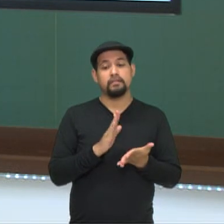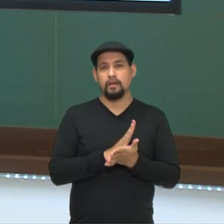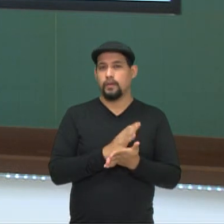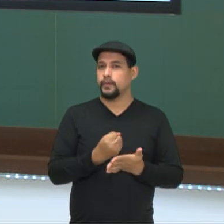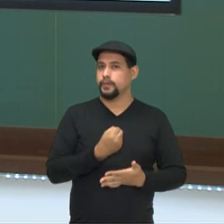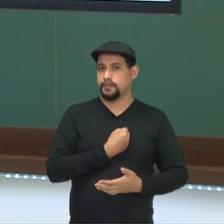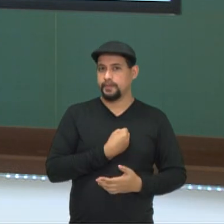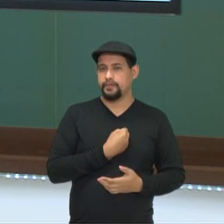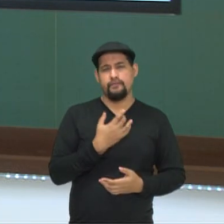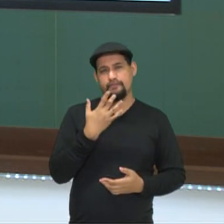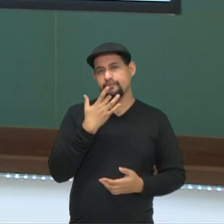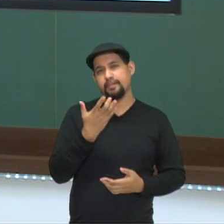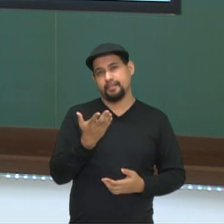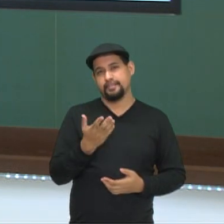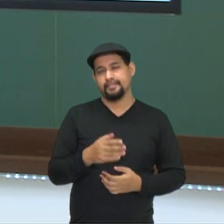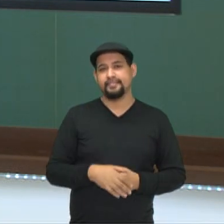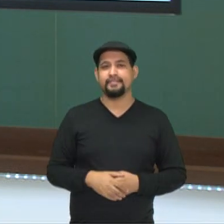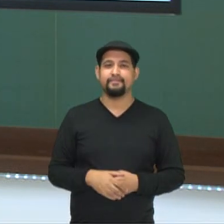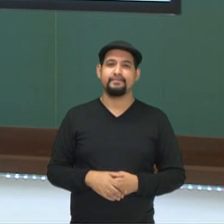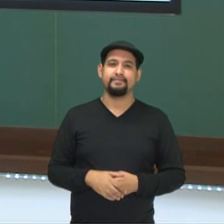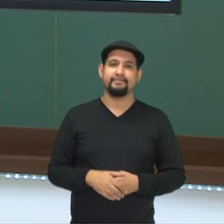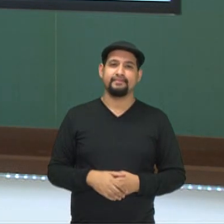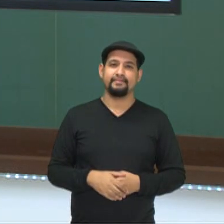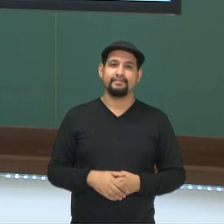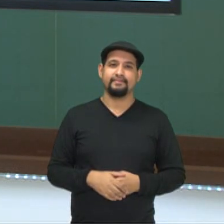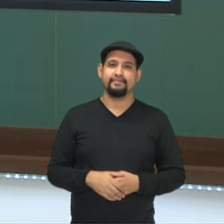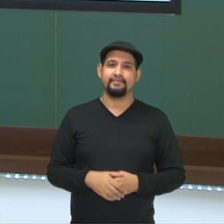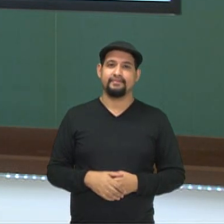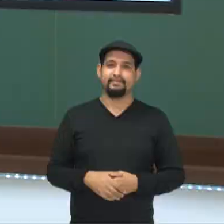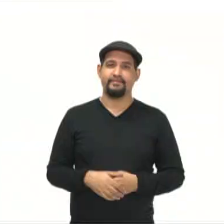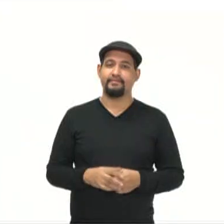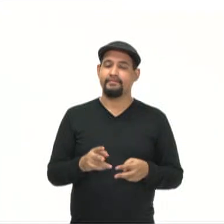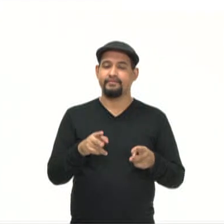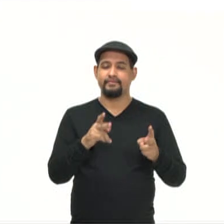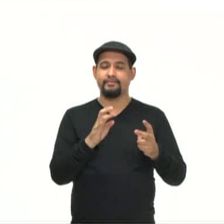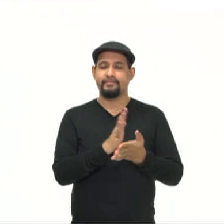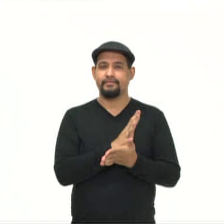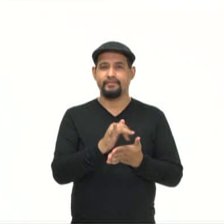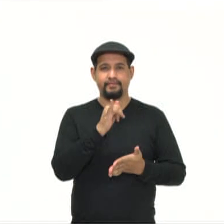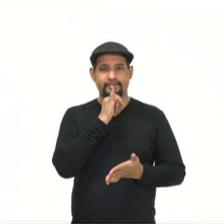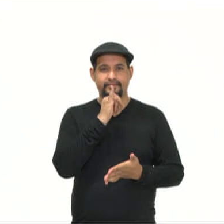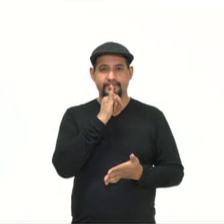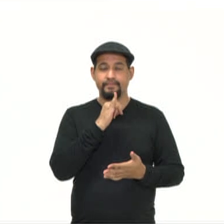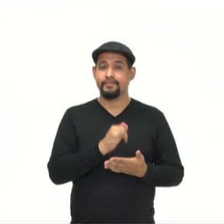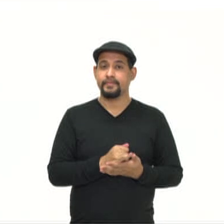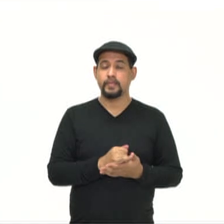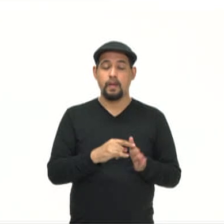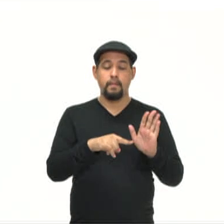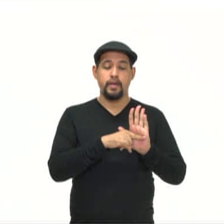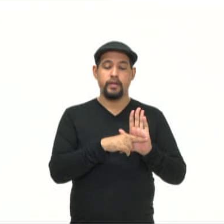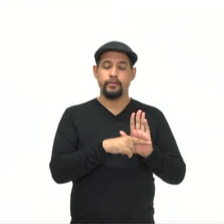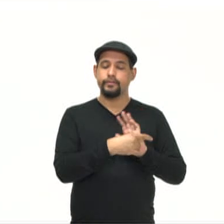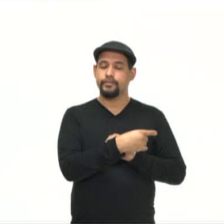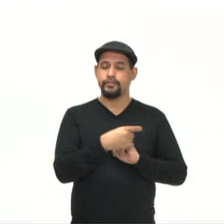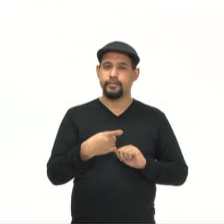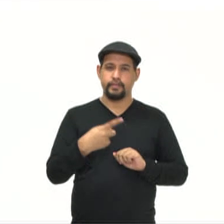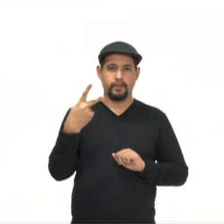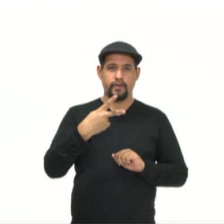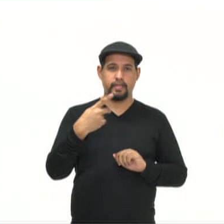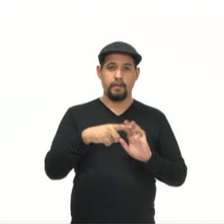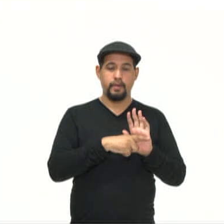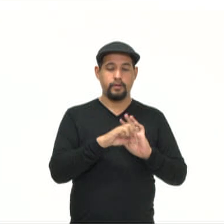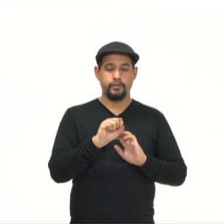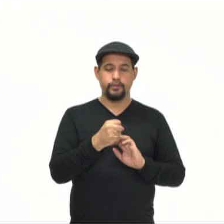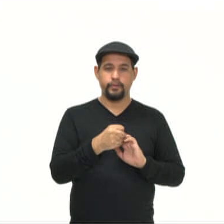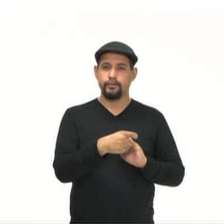quando tá faltando alguém fácil né molezinha Então ela alguns exemplos a completa menos x ao quadrado -